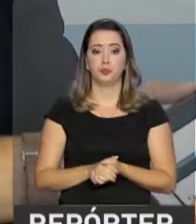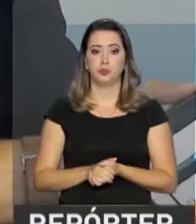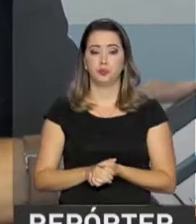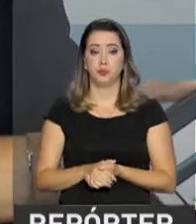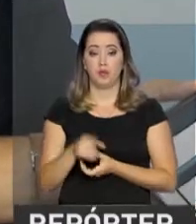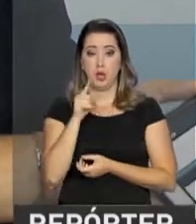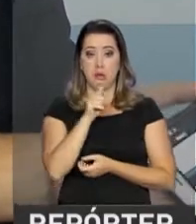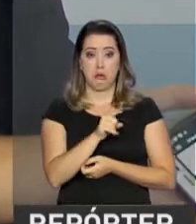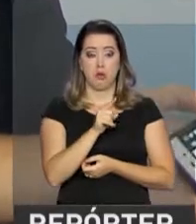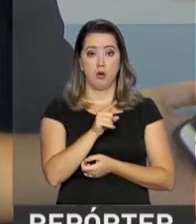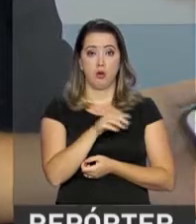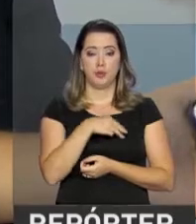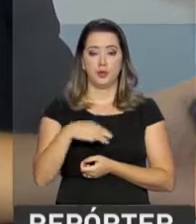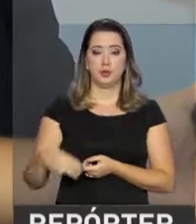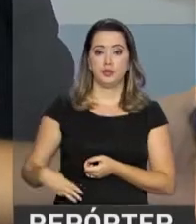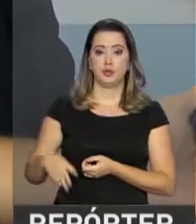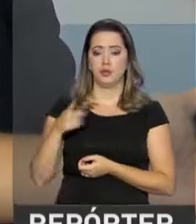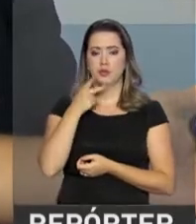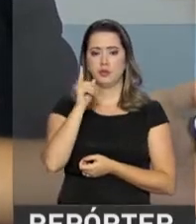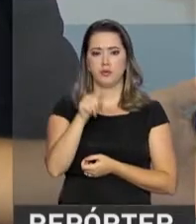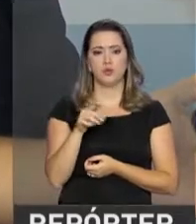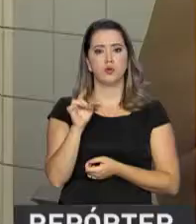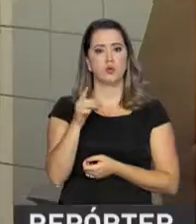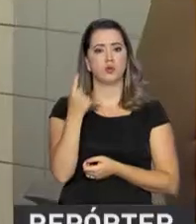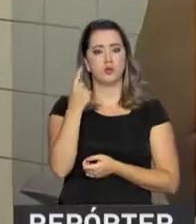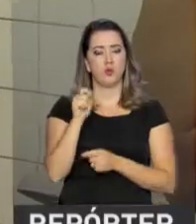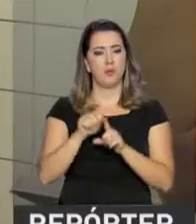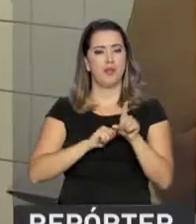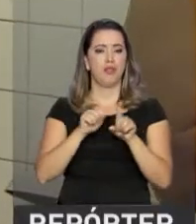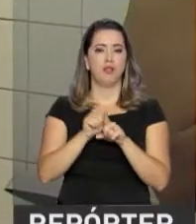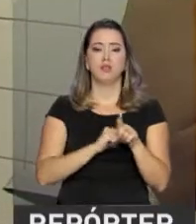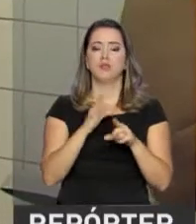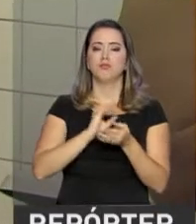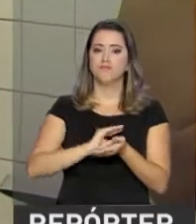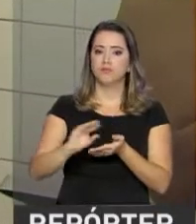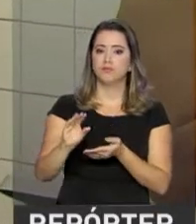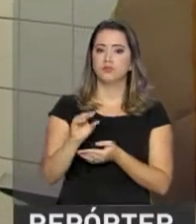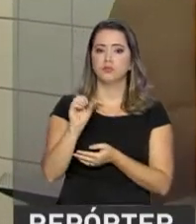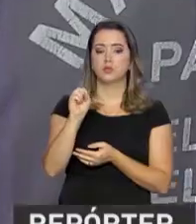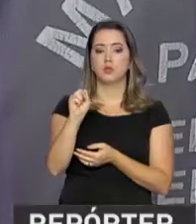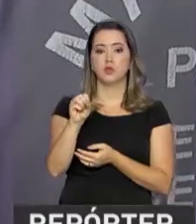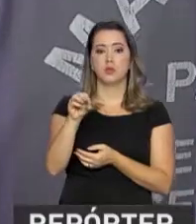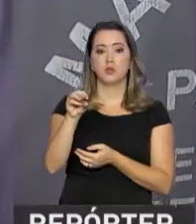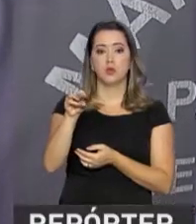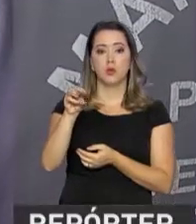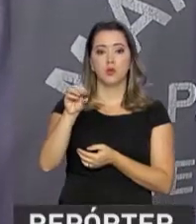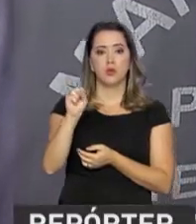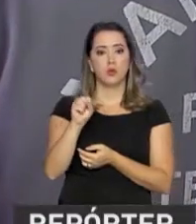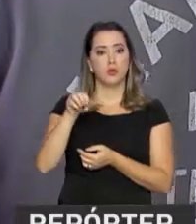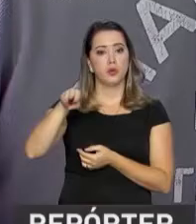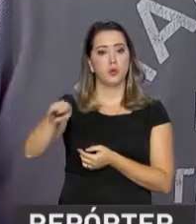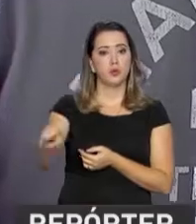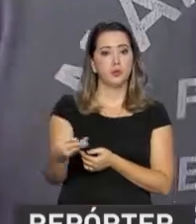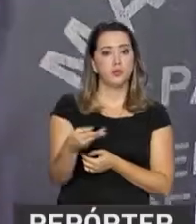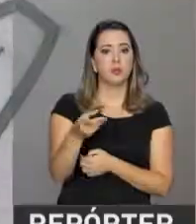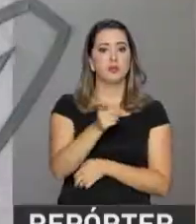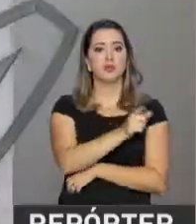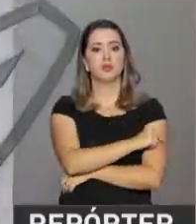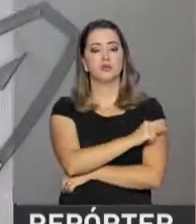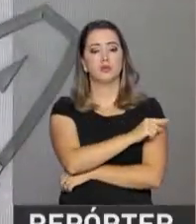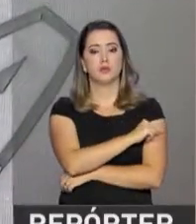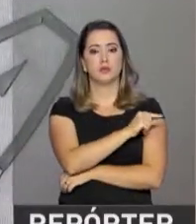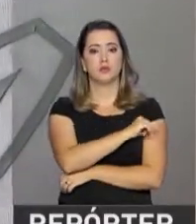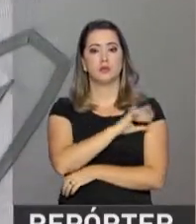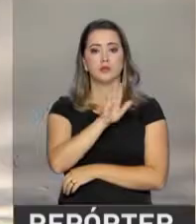interino antonio nardi disse que apenas este mês já foram repassados 8 milhões e 800 mil doses da vacina aos